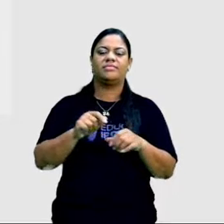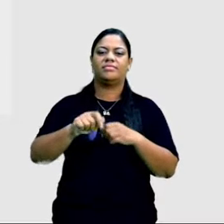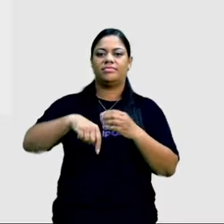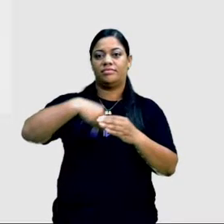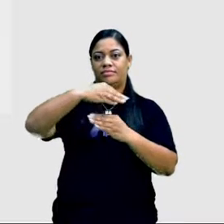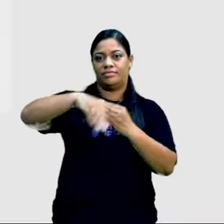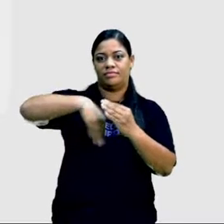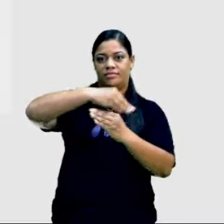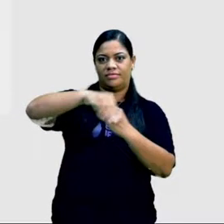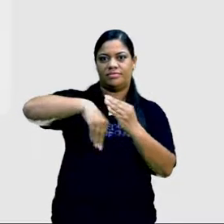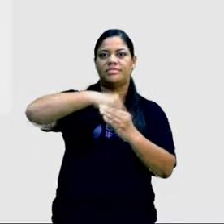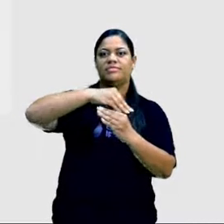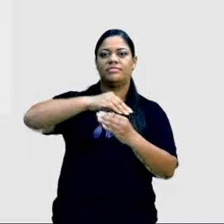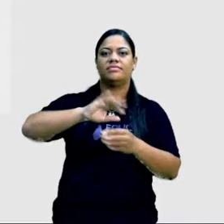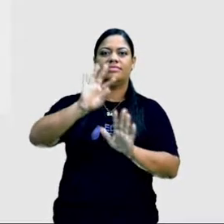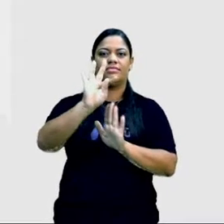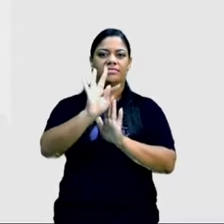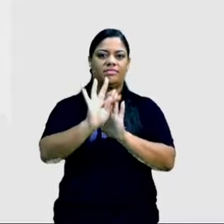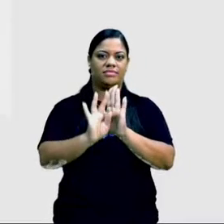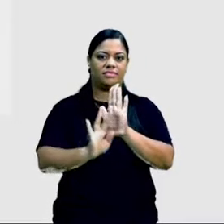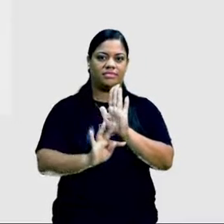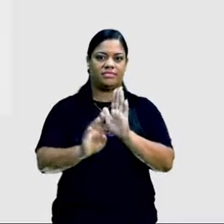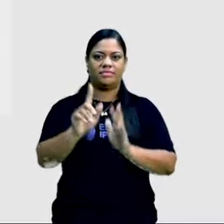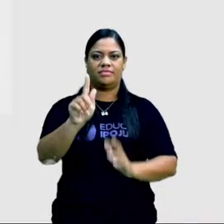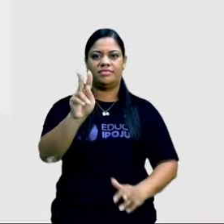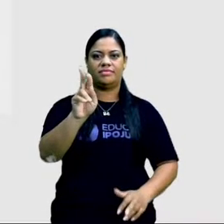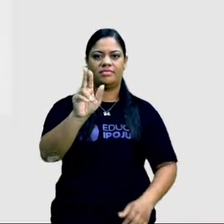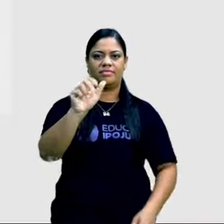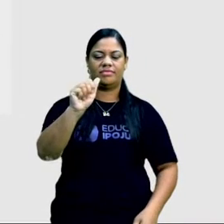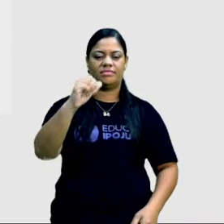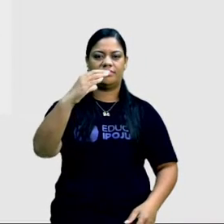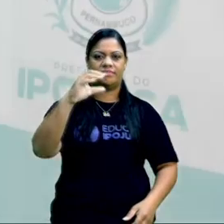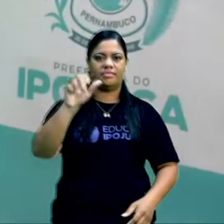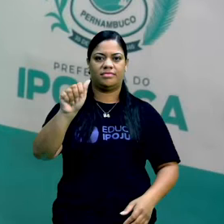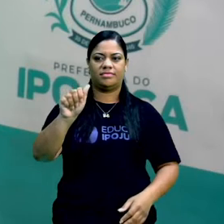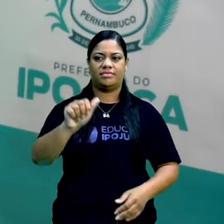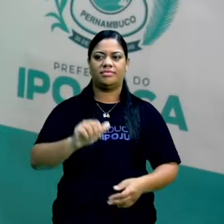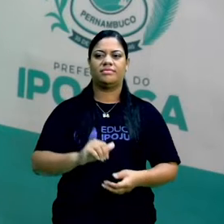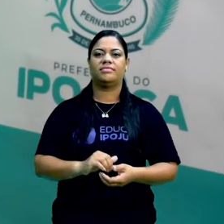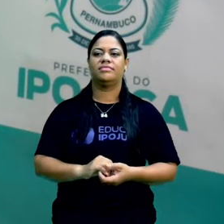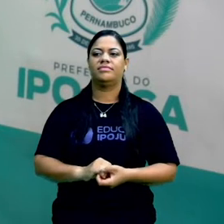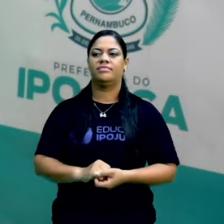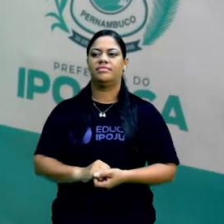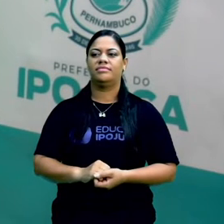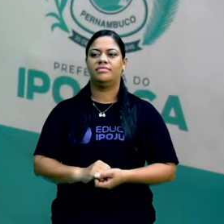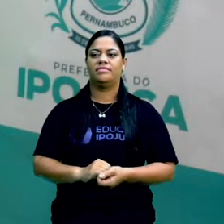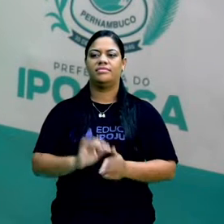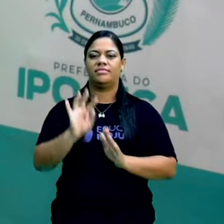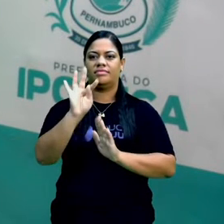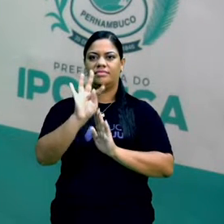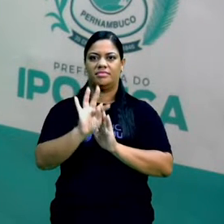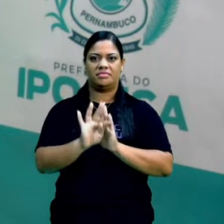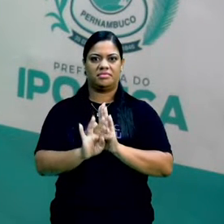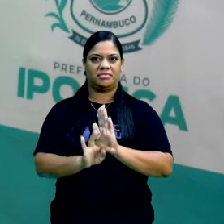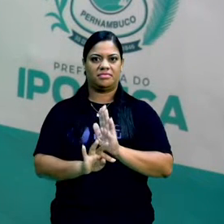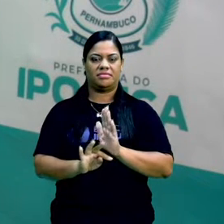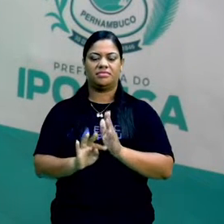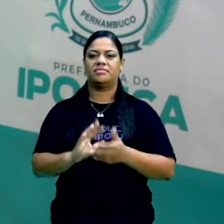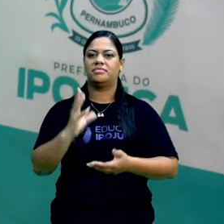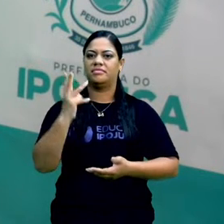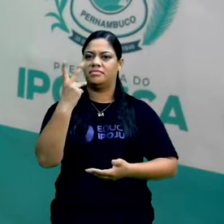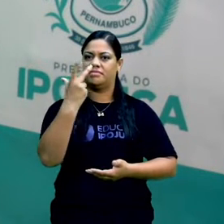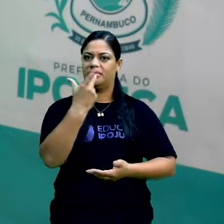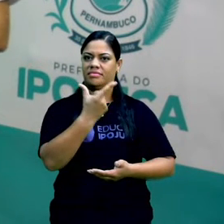amarrado. Esse é um texto de Graça Batitucci. Então, olha que texto elegante,